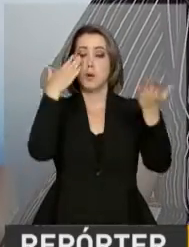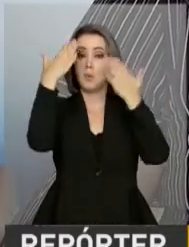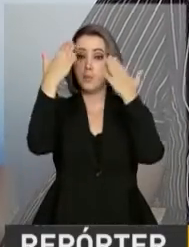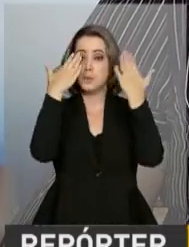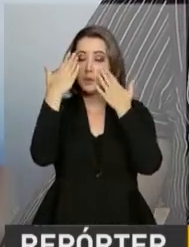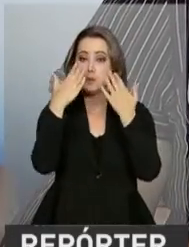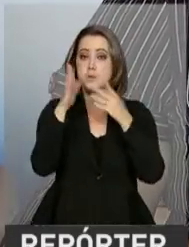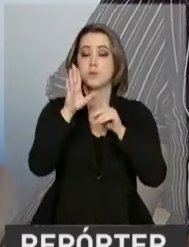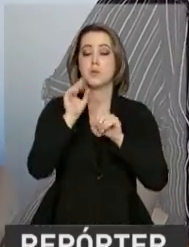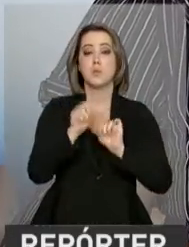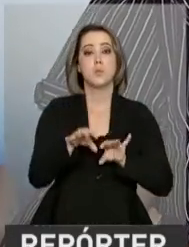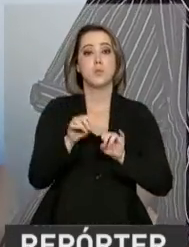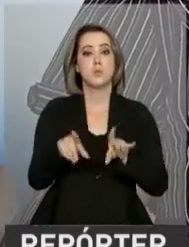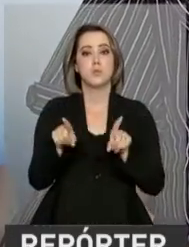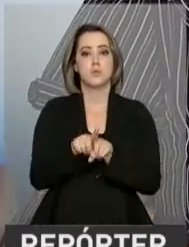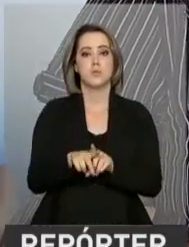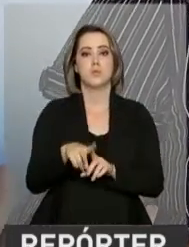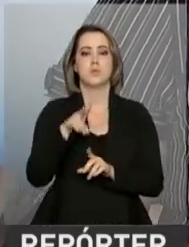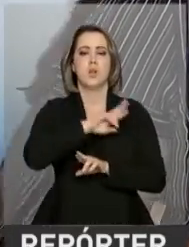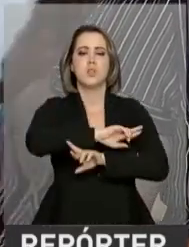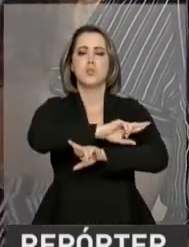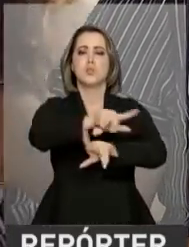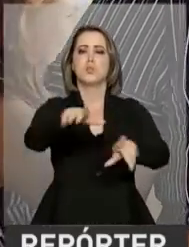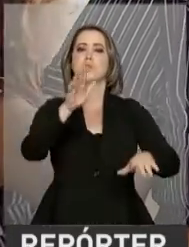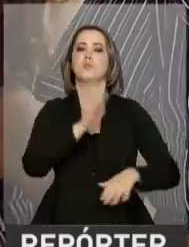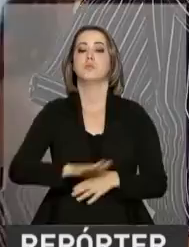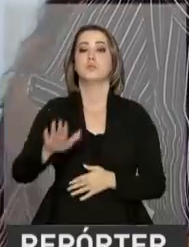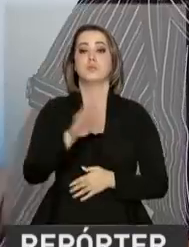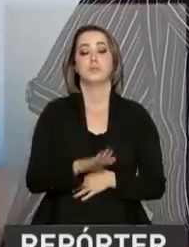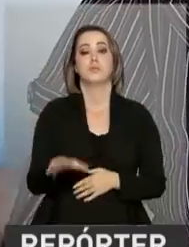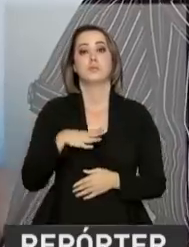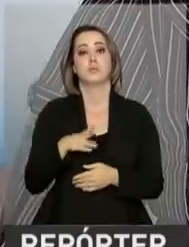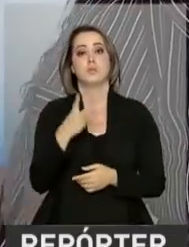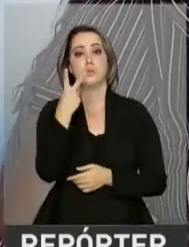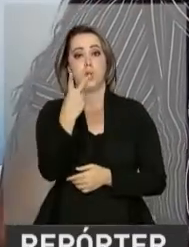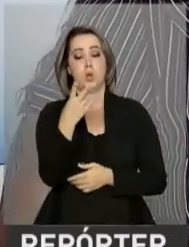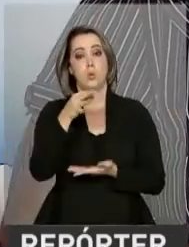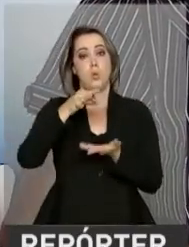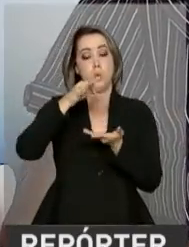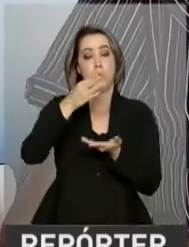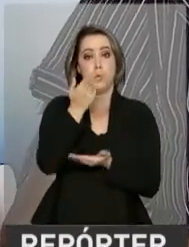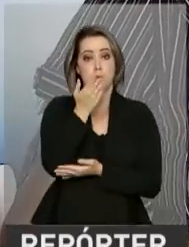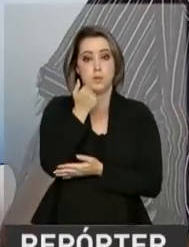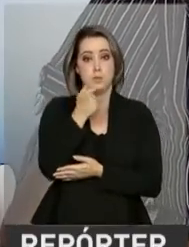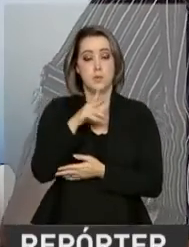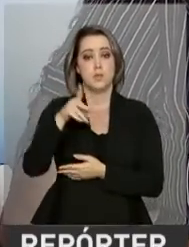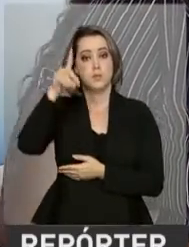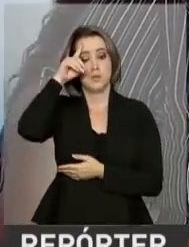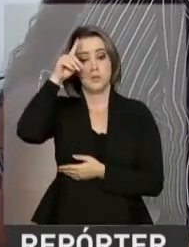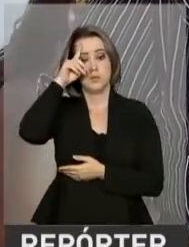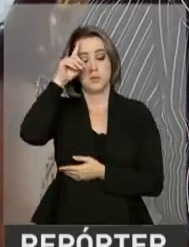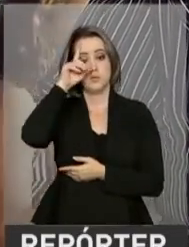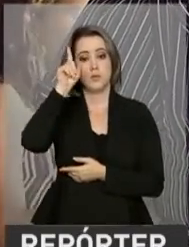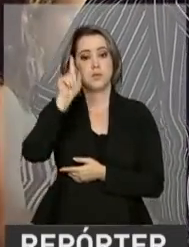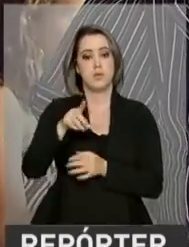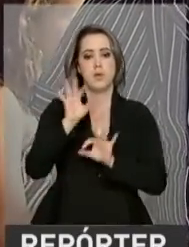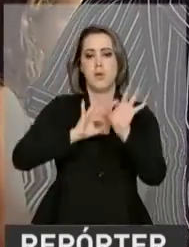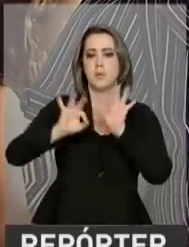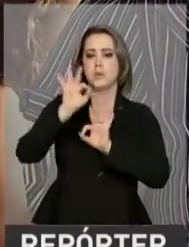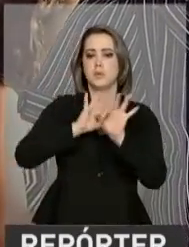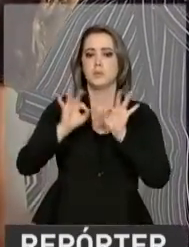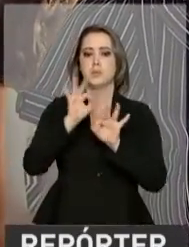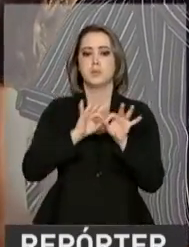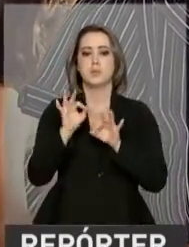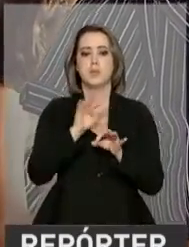285 crianças entre 6 e 15 anos recebem suas refeições surgia o cardápio é elaborado por